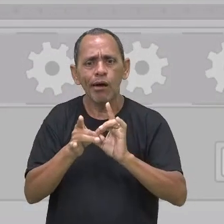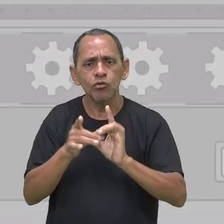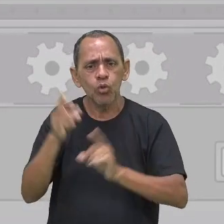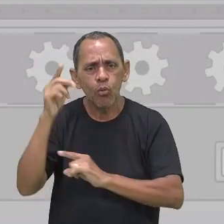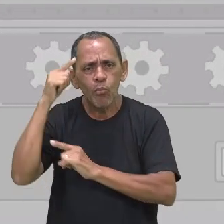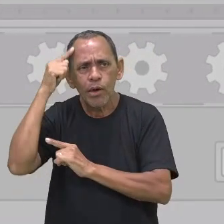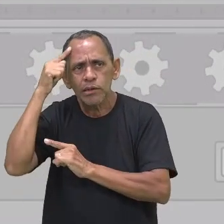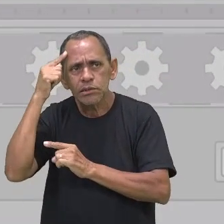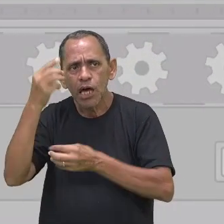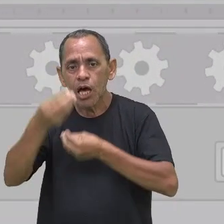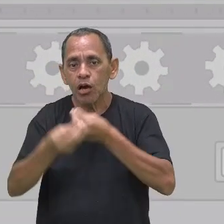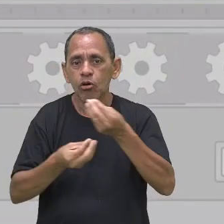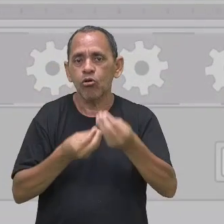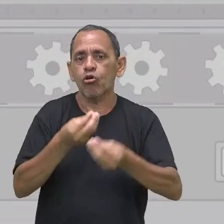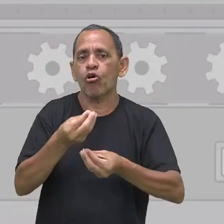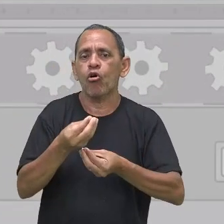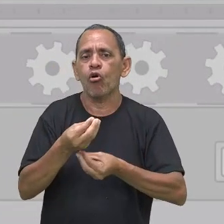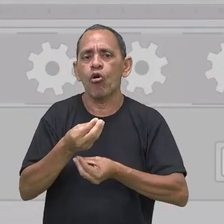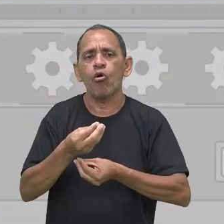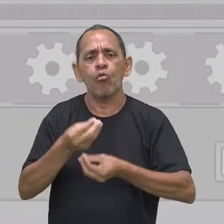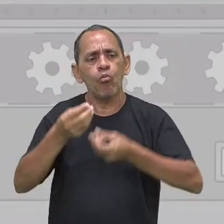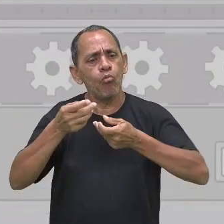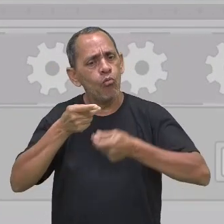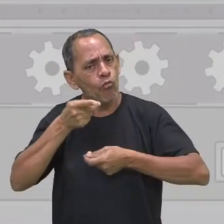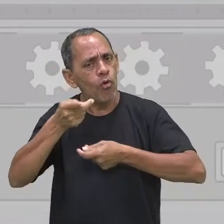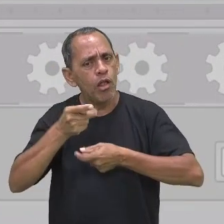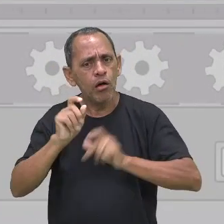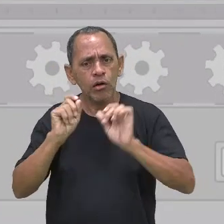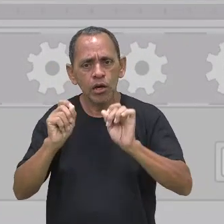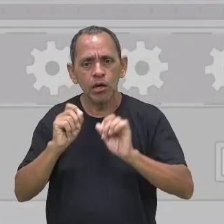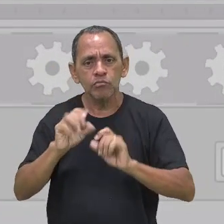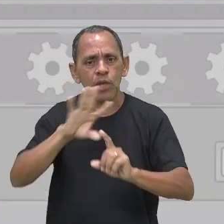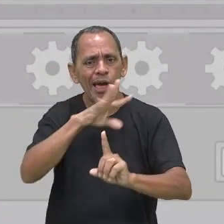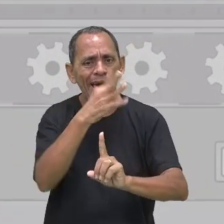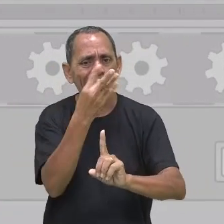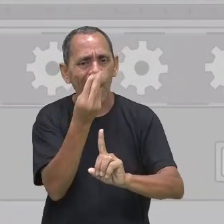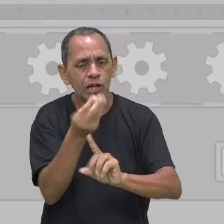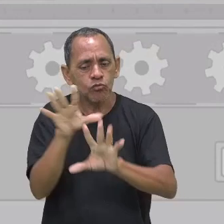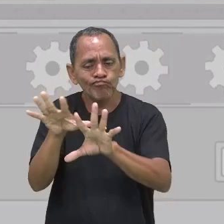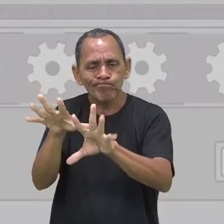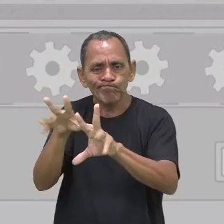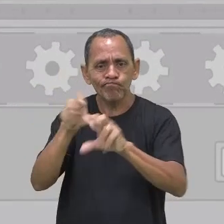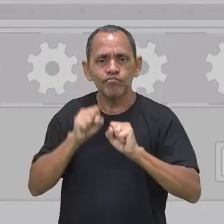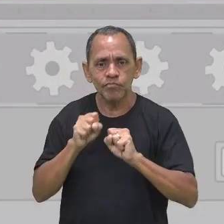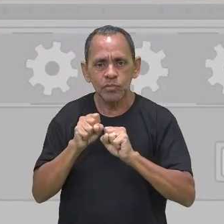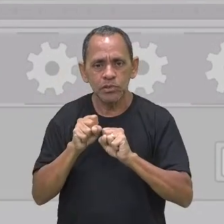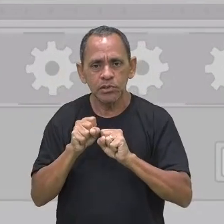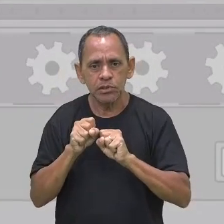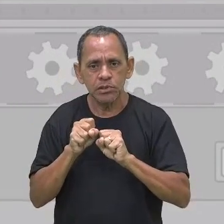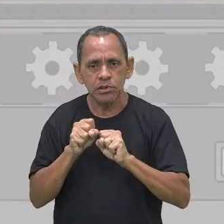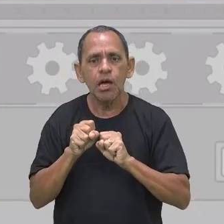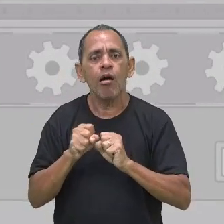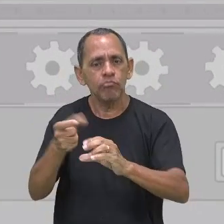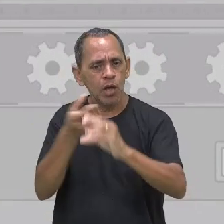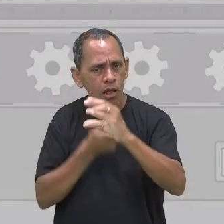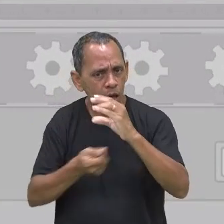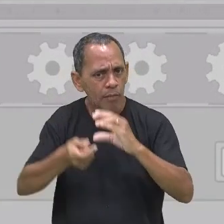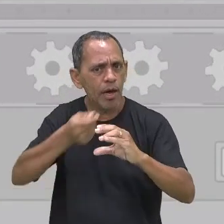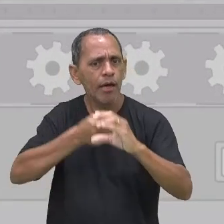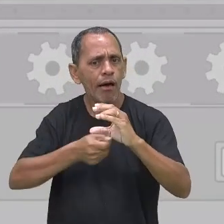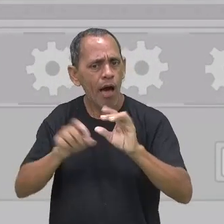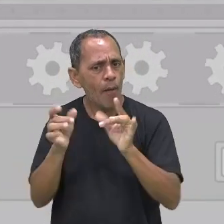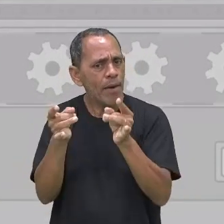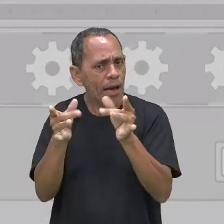pensar e vão dizer, olha, a arte ela foi apropriada pelo capital, pelo